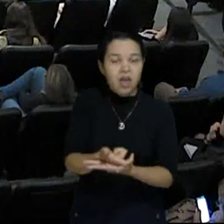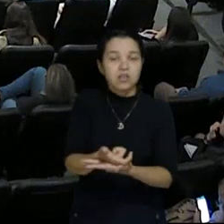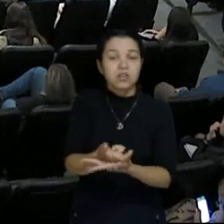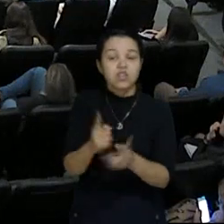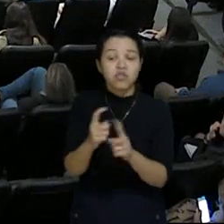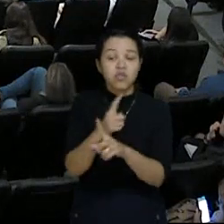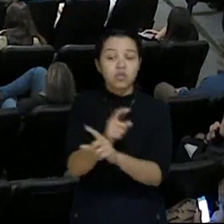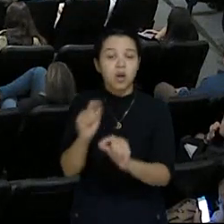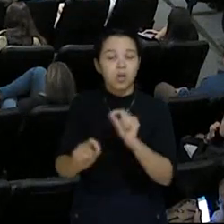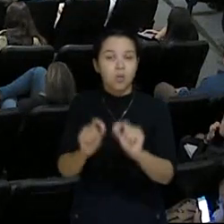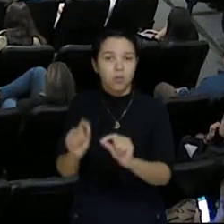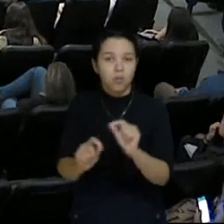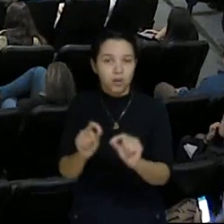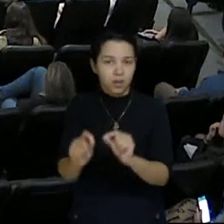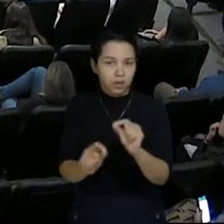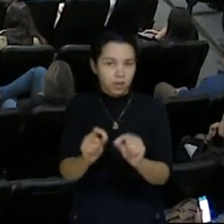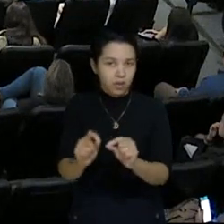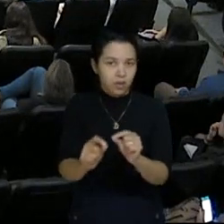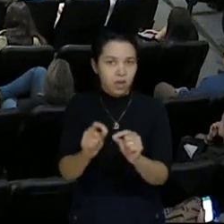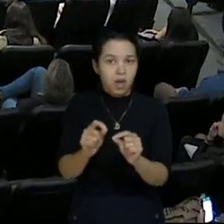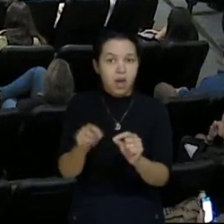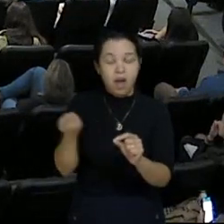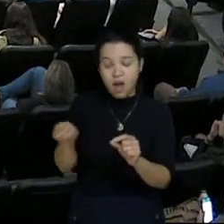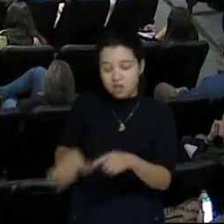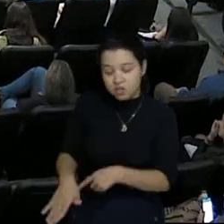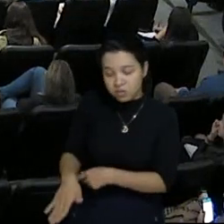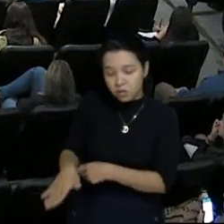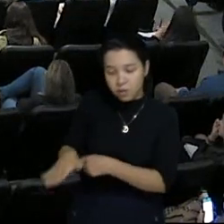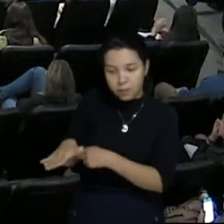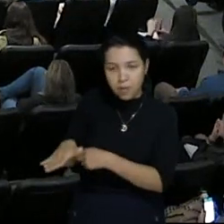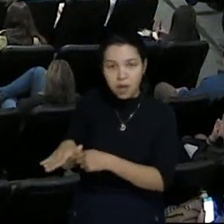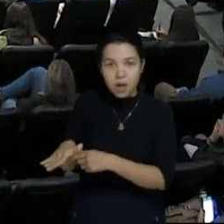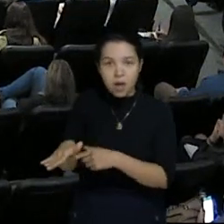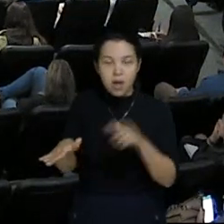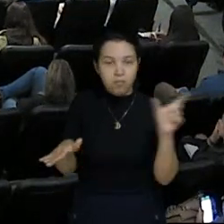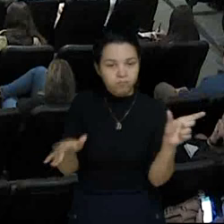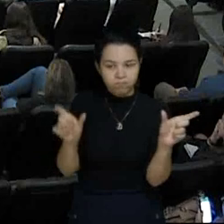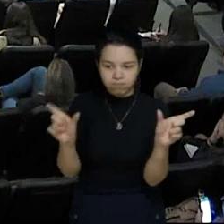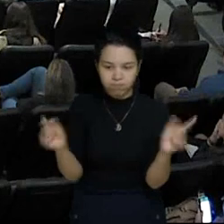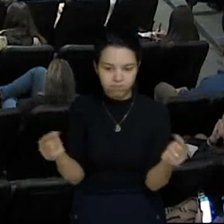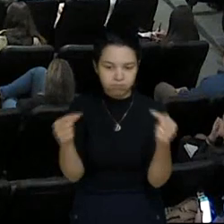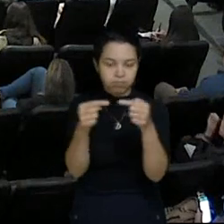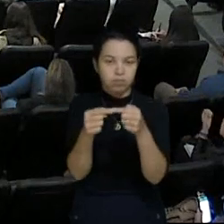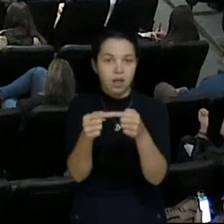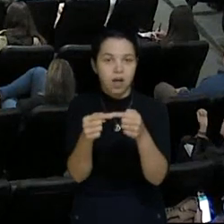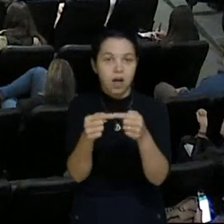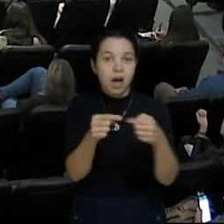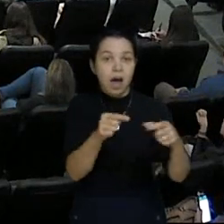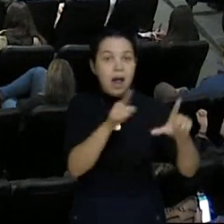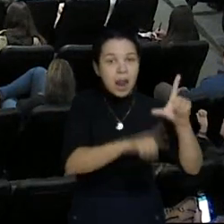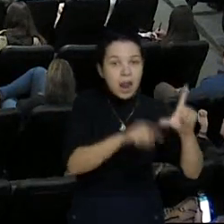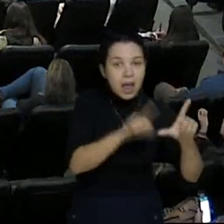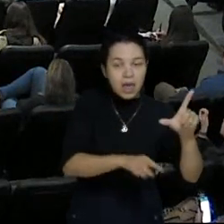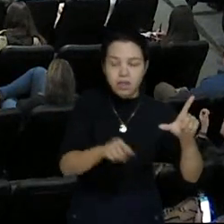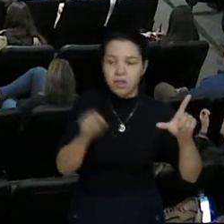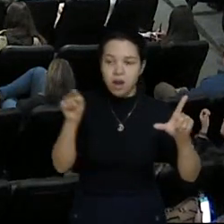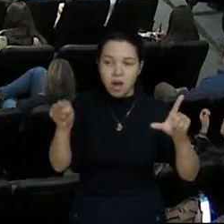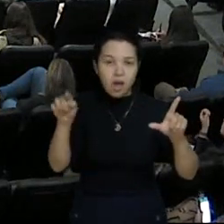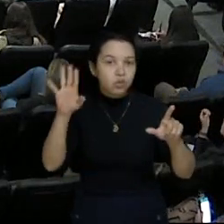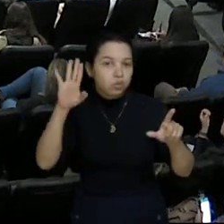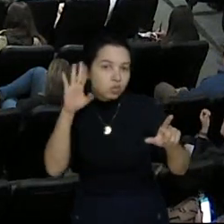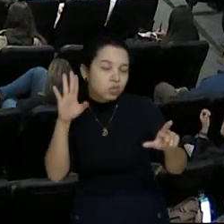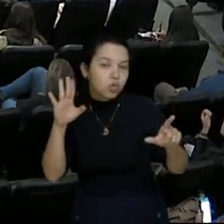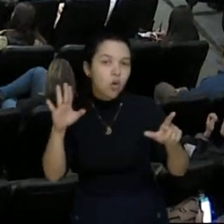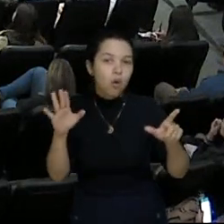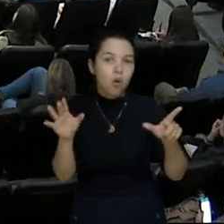desde pequenininho combinar a letra com som fazer essa que qual qual o som que tem essa letrinha e o símbolo dessa letrinha